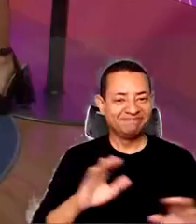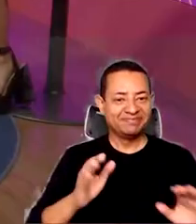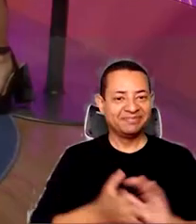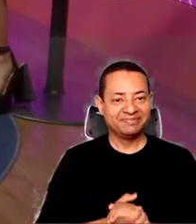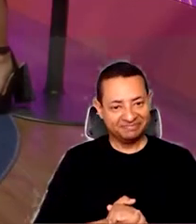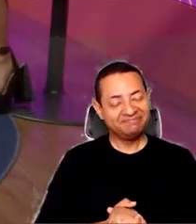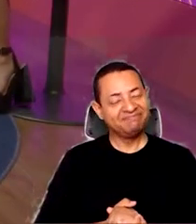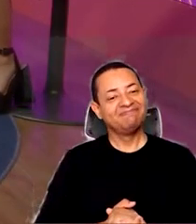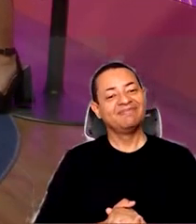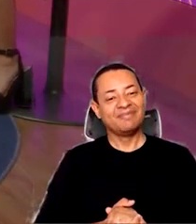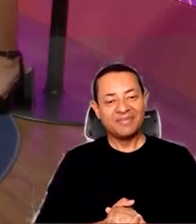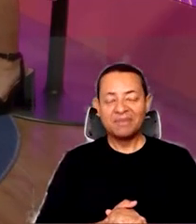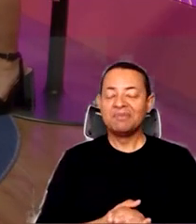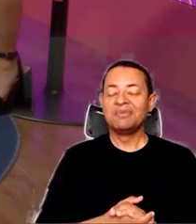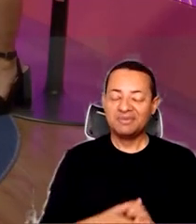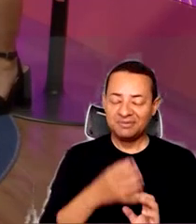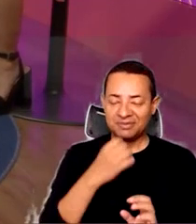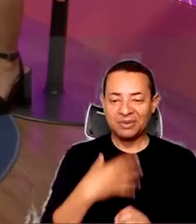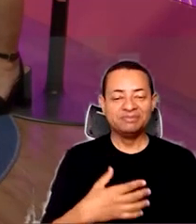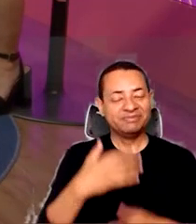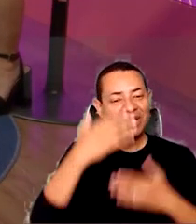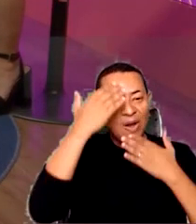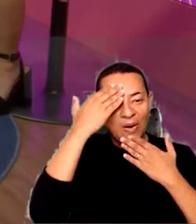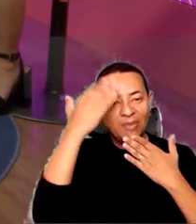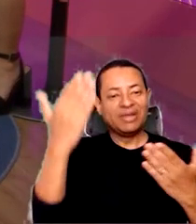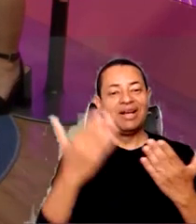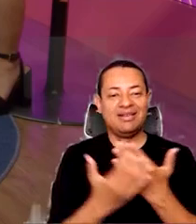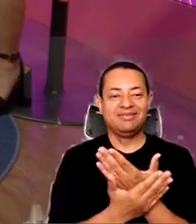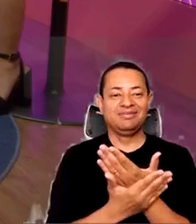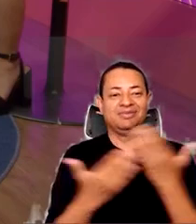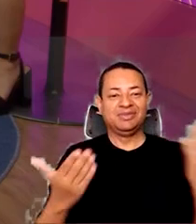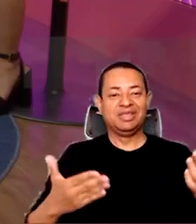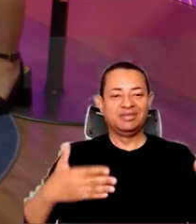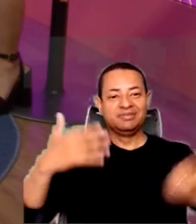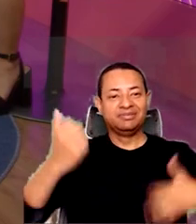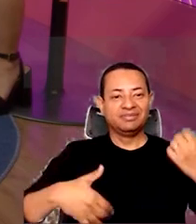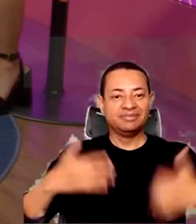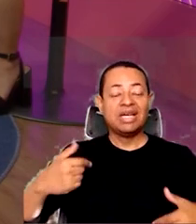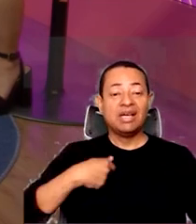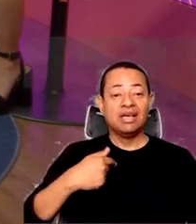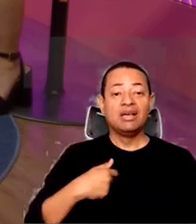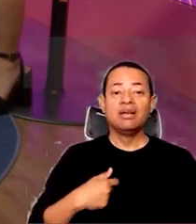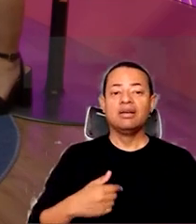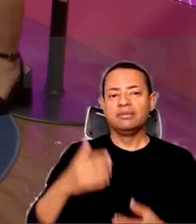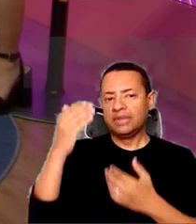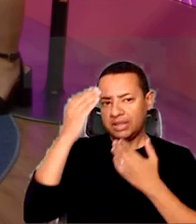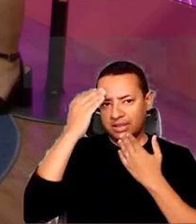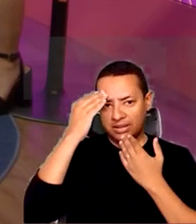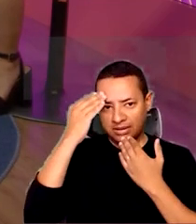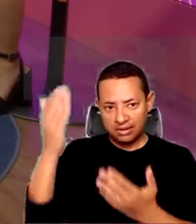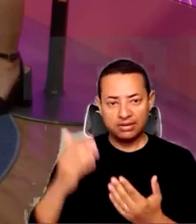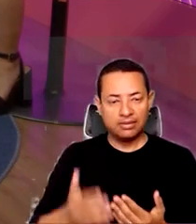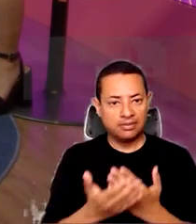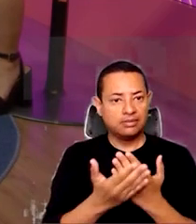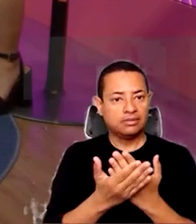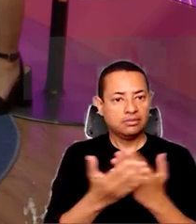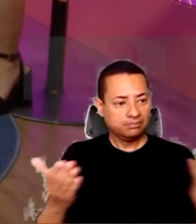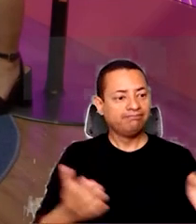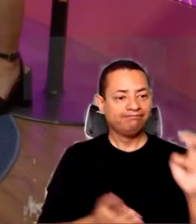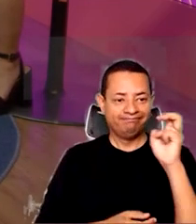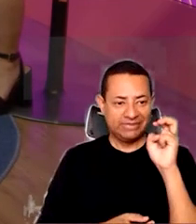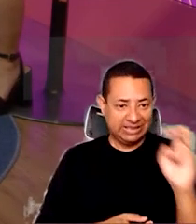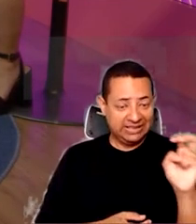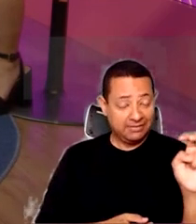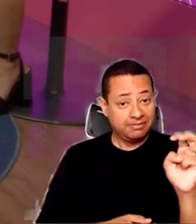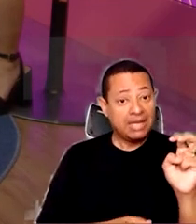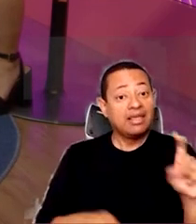bom meninas eh muito obrigada pela participação de vocês eu quero agradecer aqui a presença de